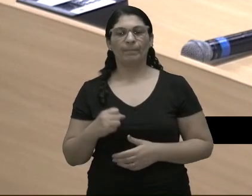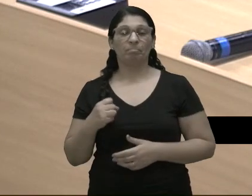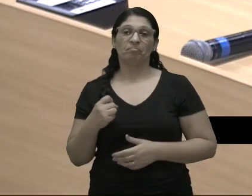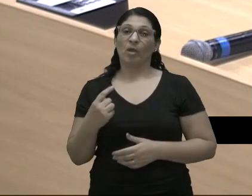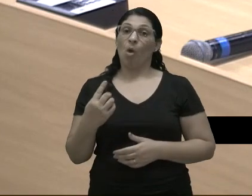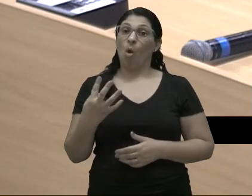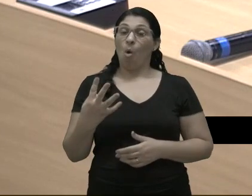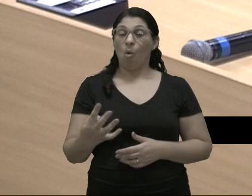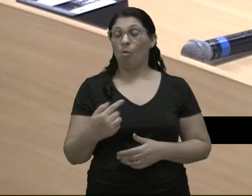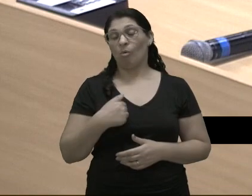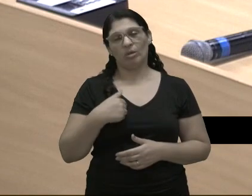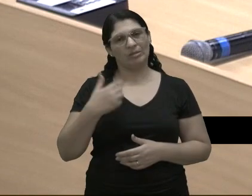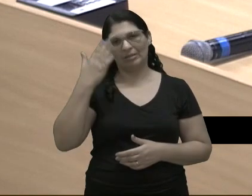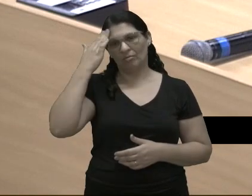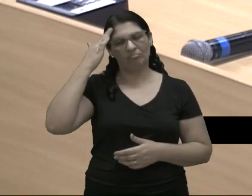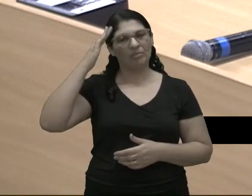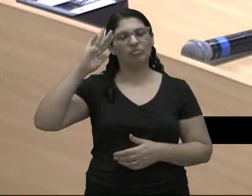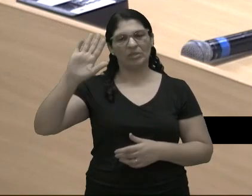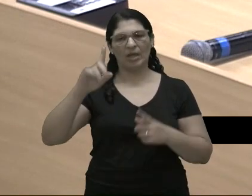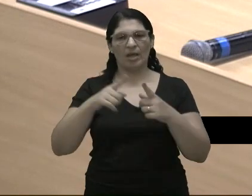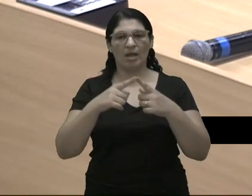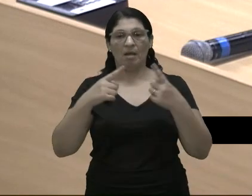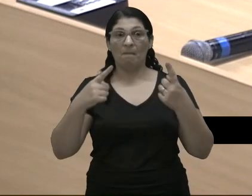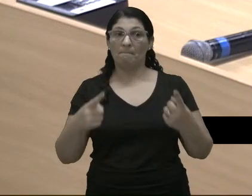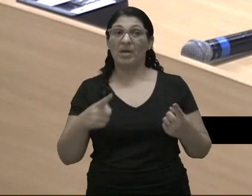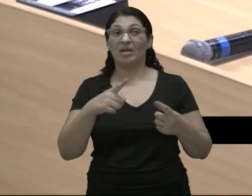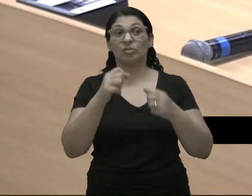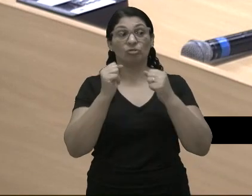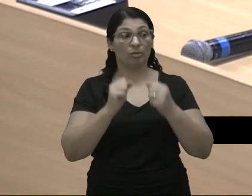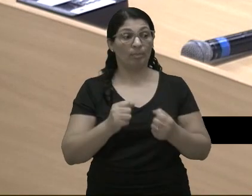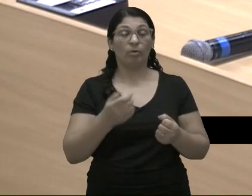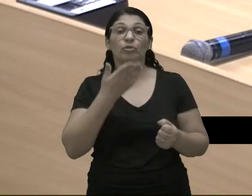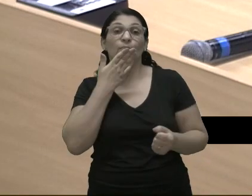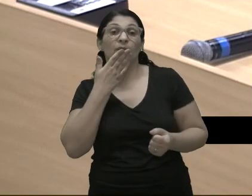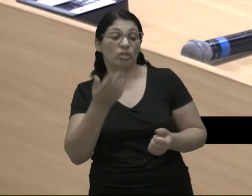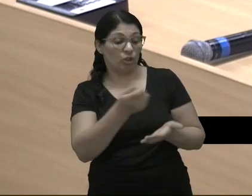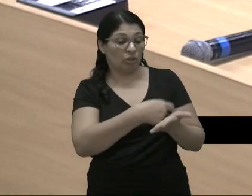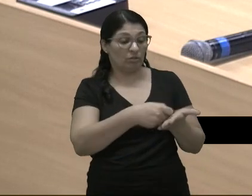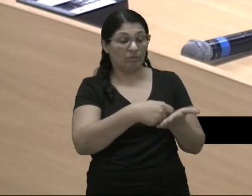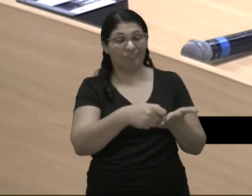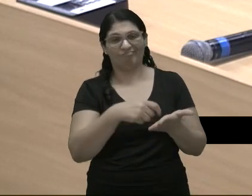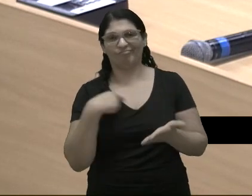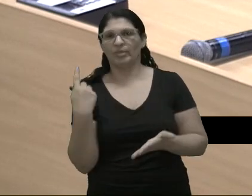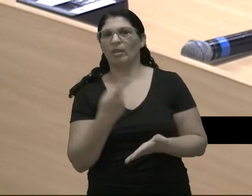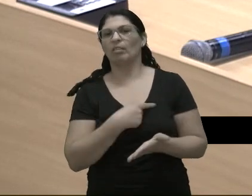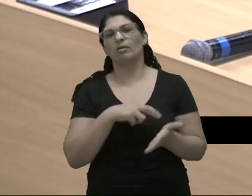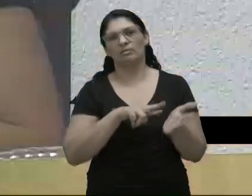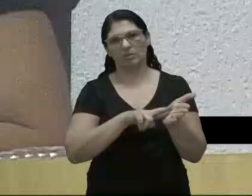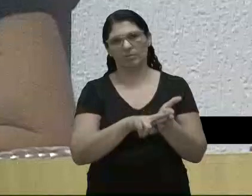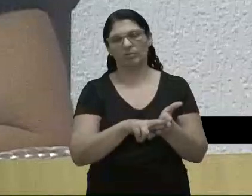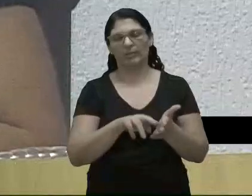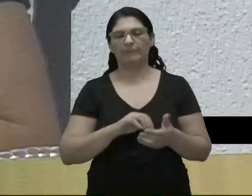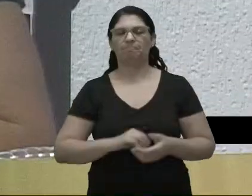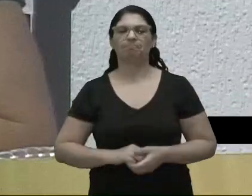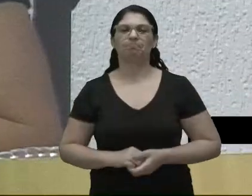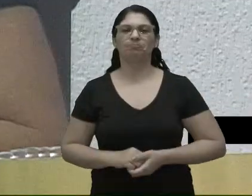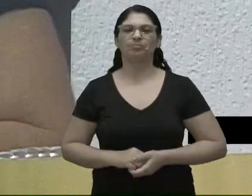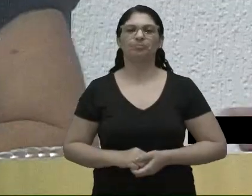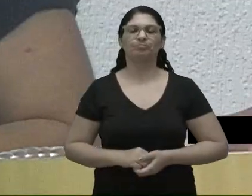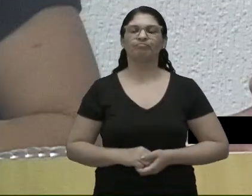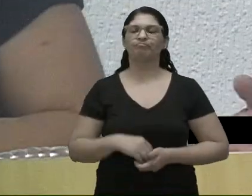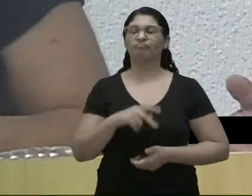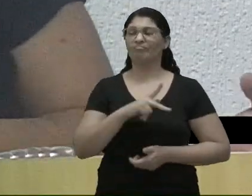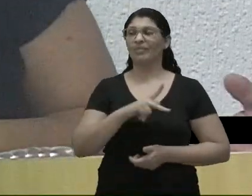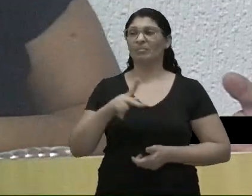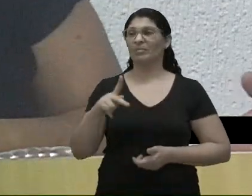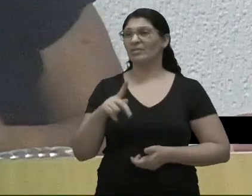mas reforço de novo, o senhor pedir via requerimento, a gente vai responder para o senhor. Presidente, como não